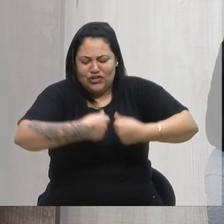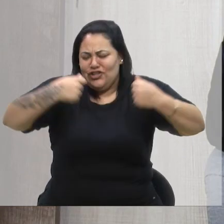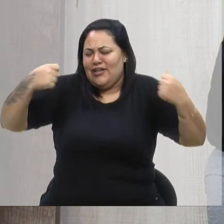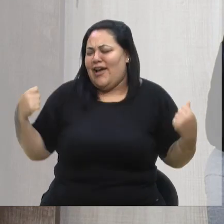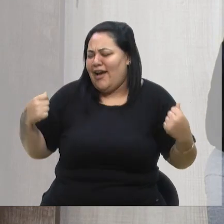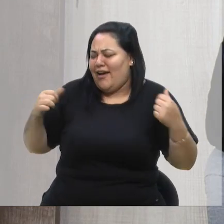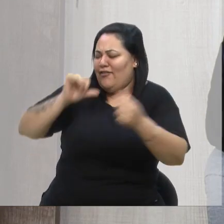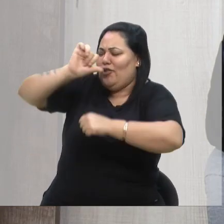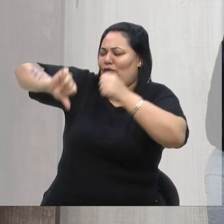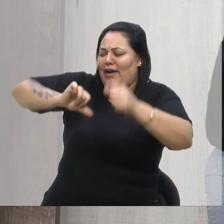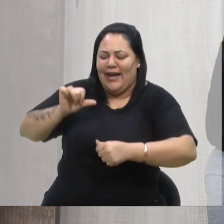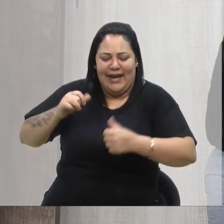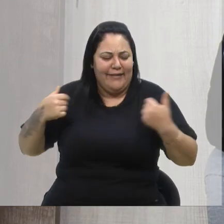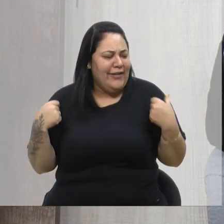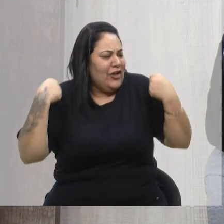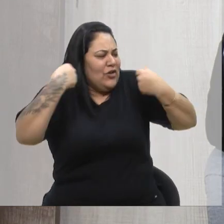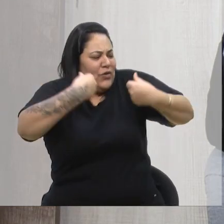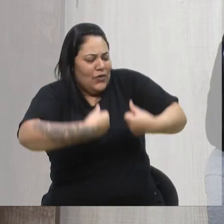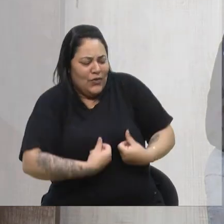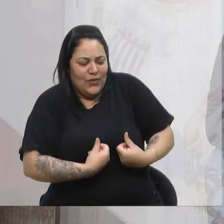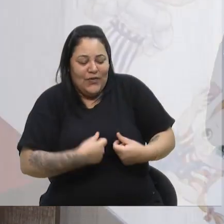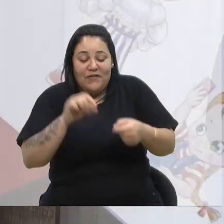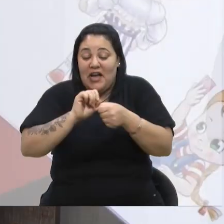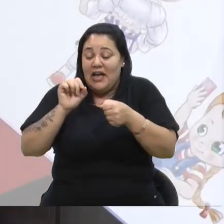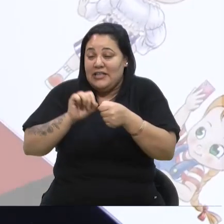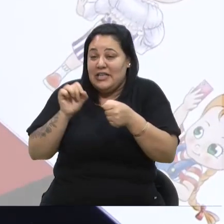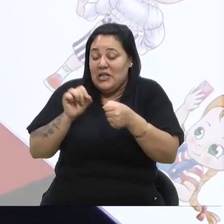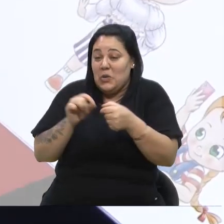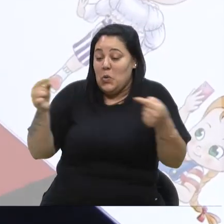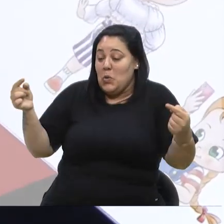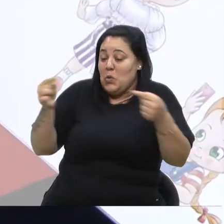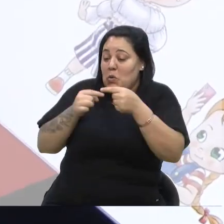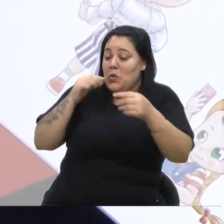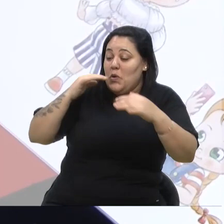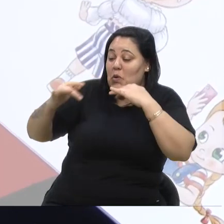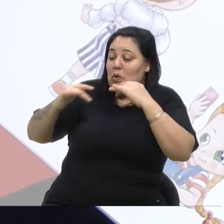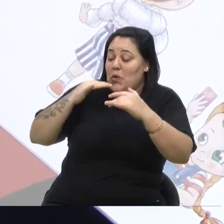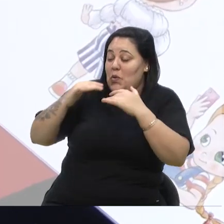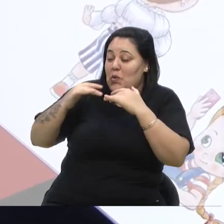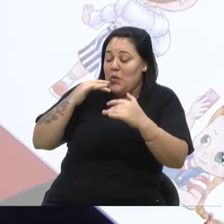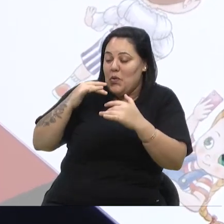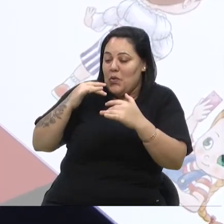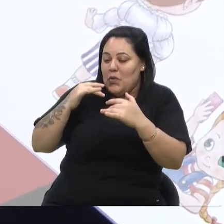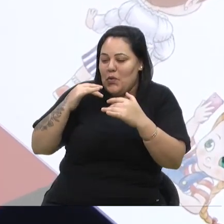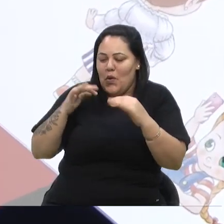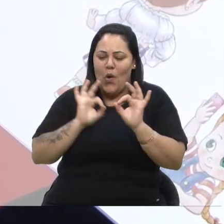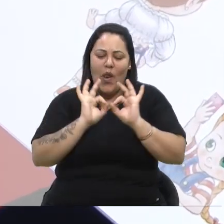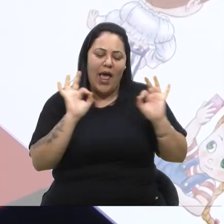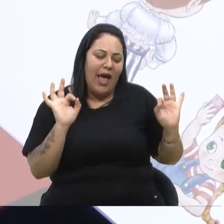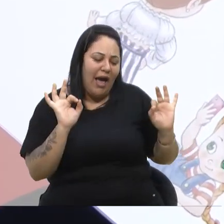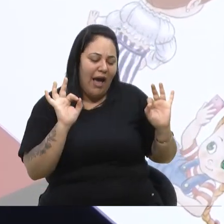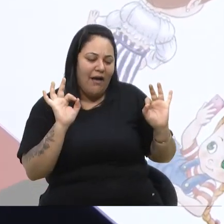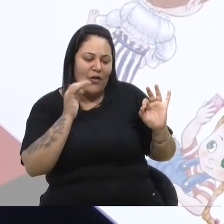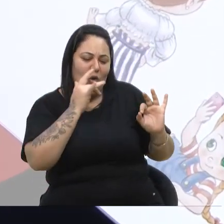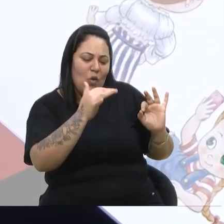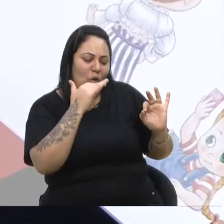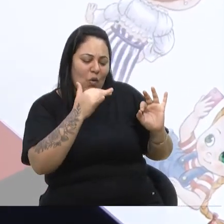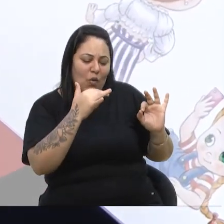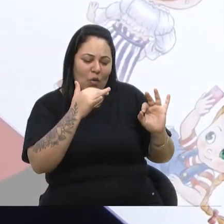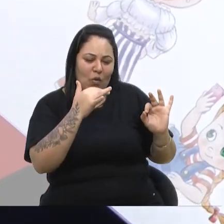tirando, colocando de novo, fazendo combinações diferentes, buscando outros tamanhos e outras